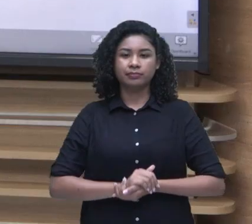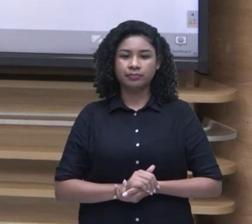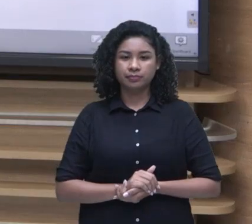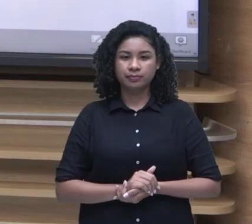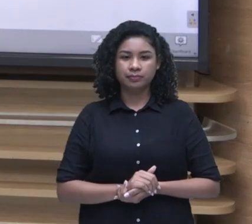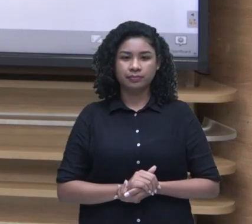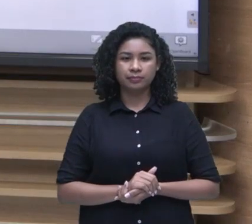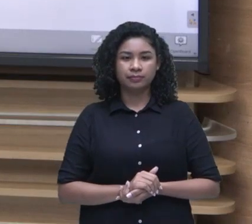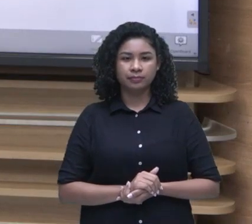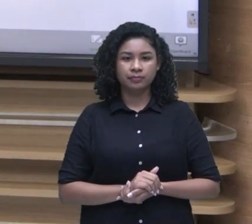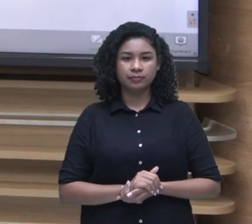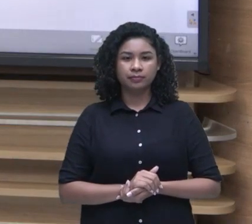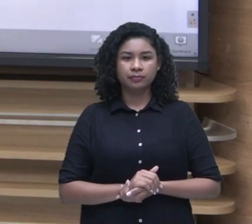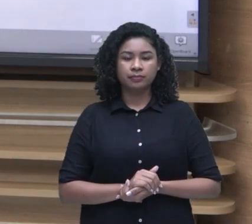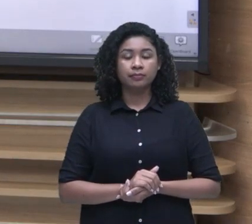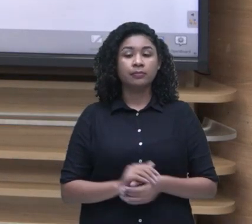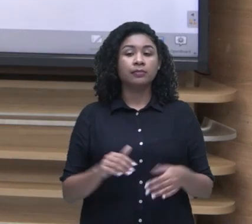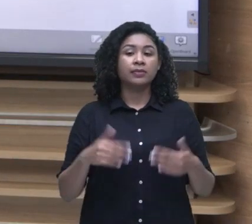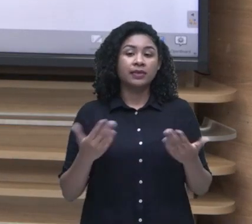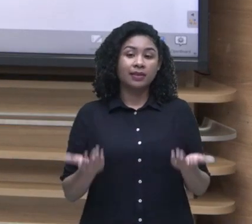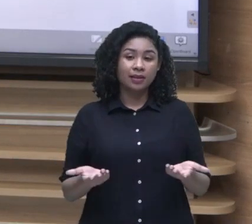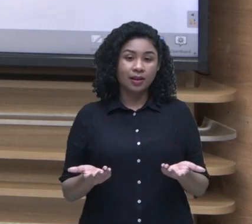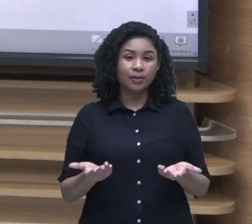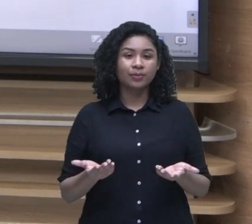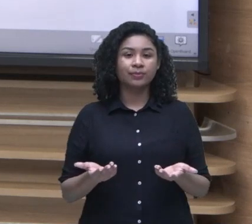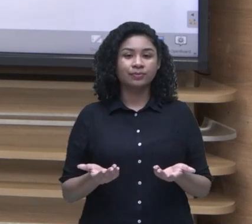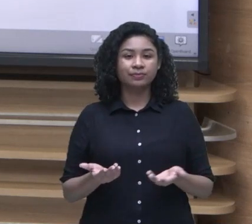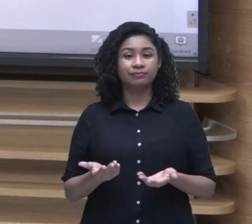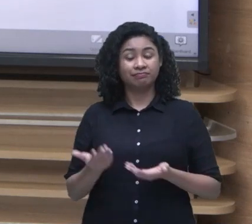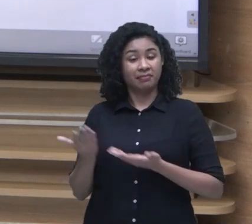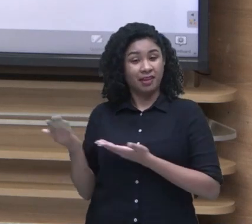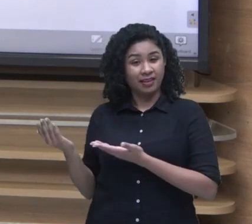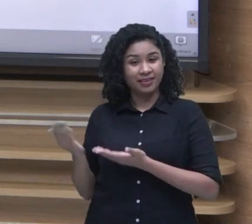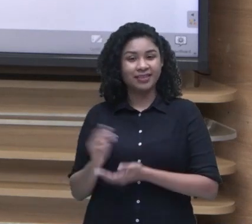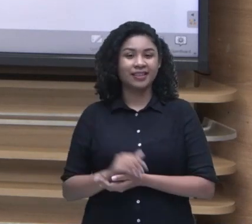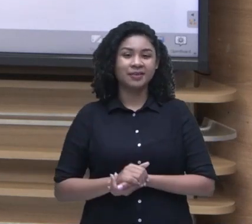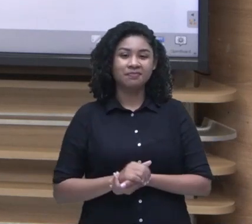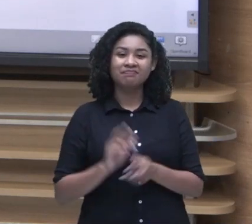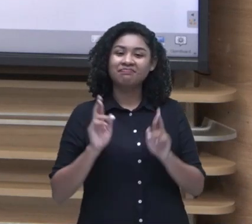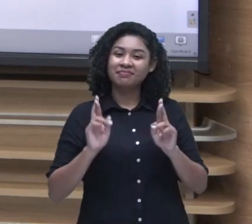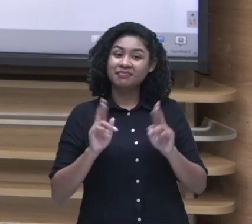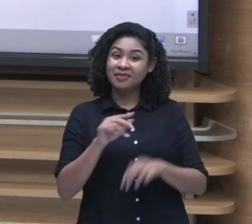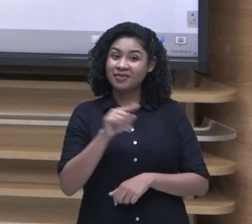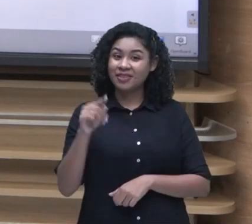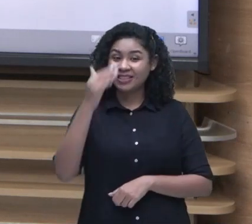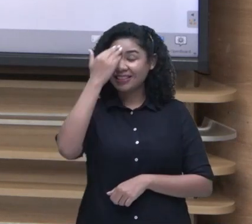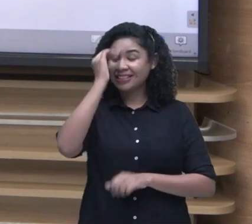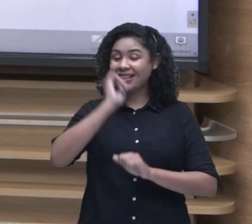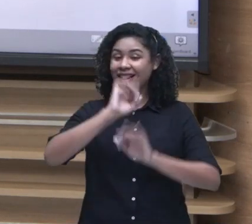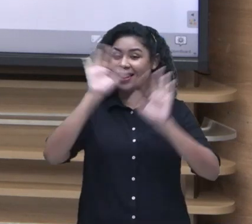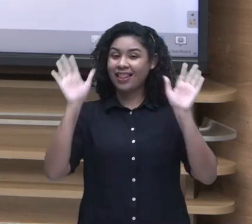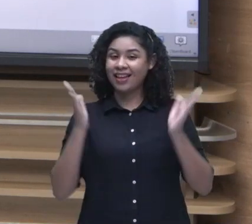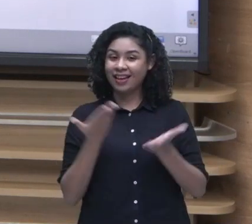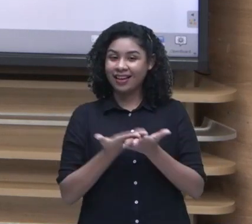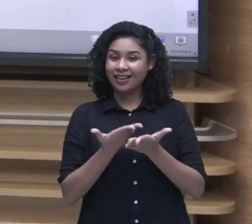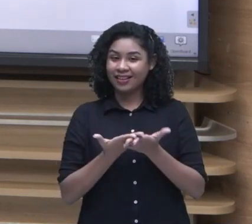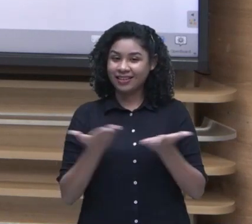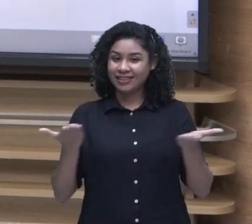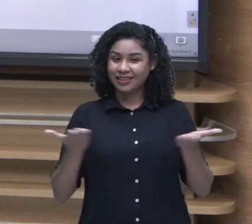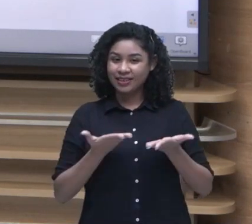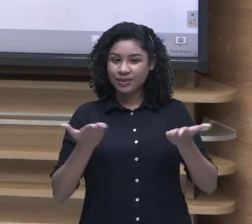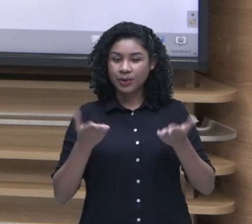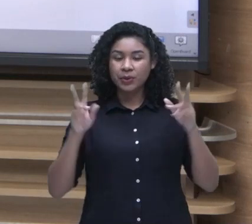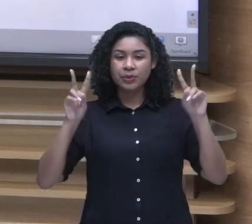atual. Então, gente, é isso aí. Espero que vocês tenham compreendido, né, a nossa aula de hoje sobre